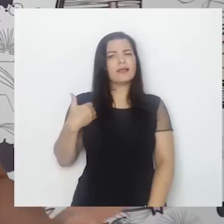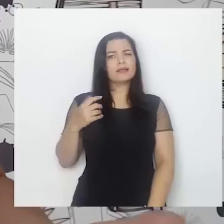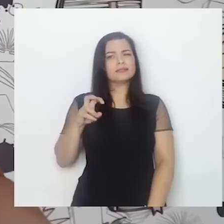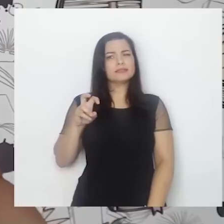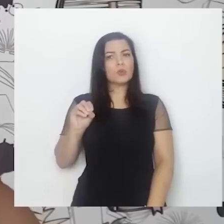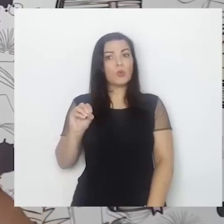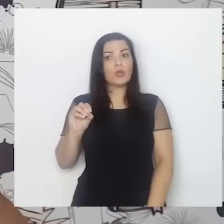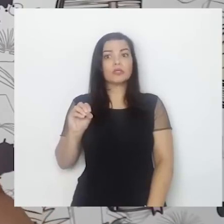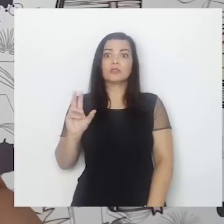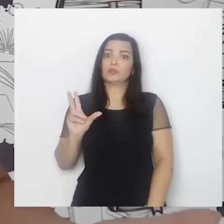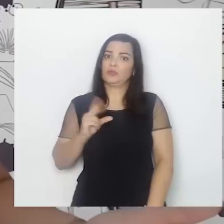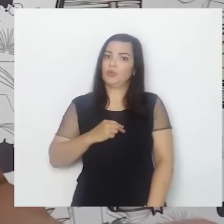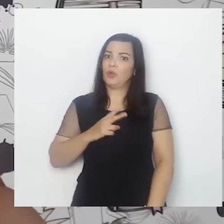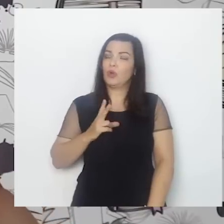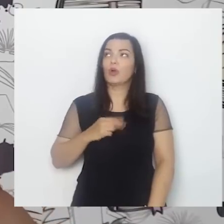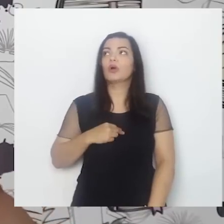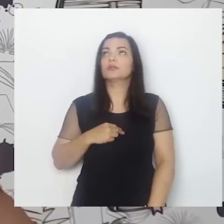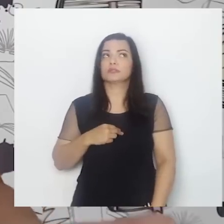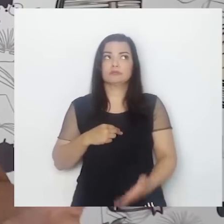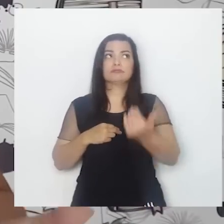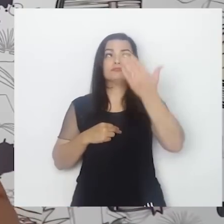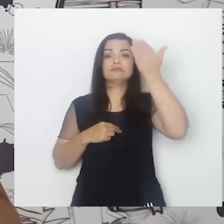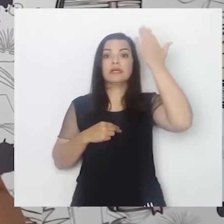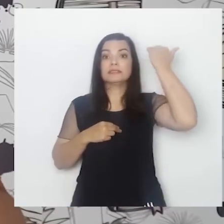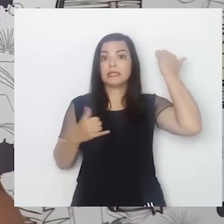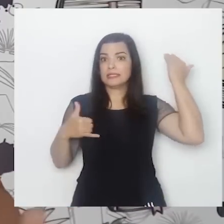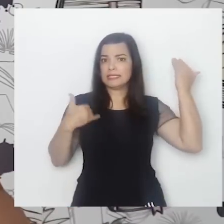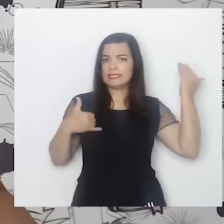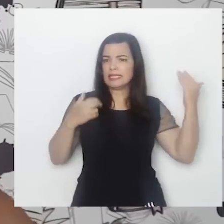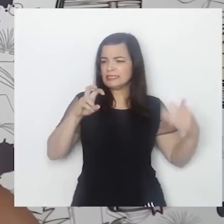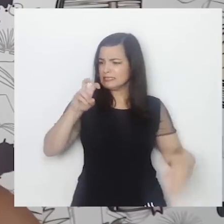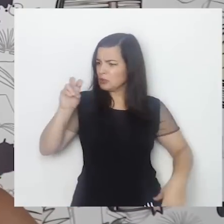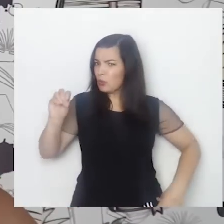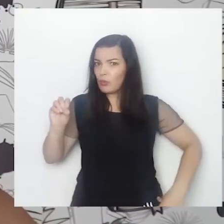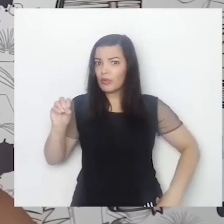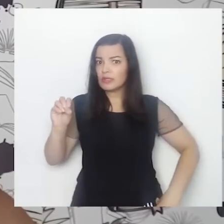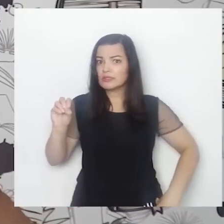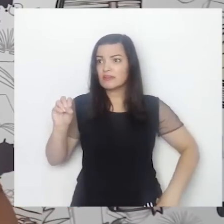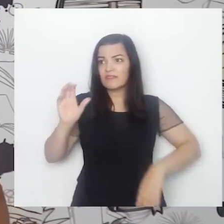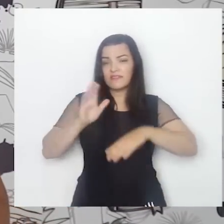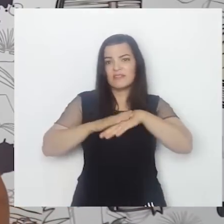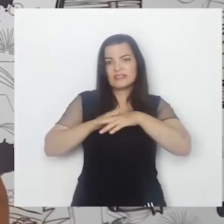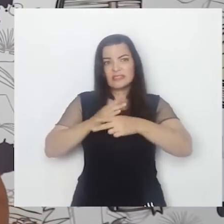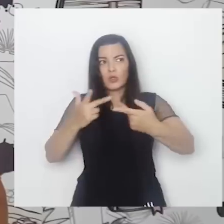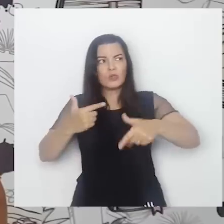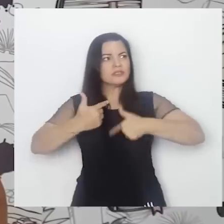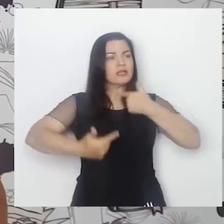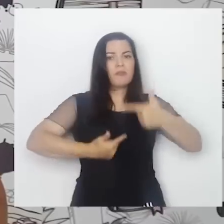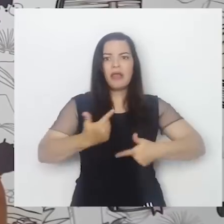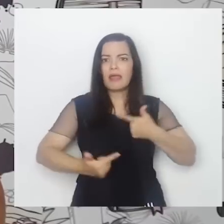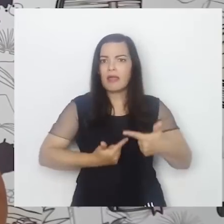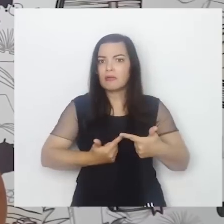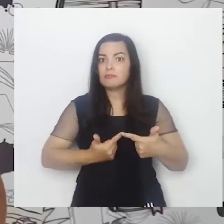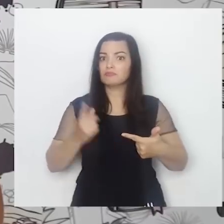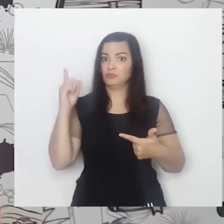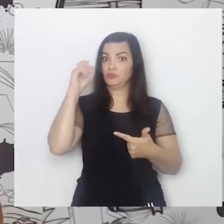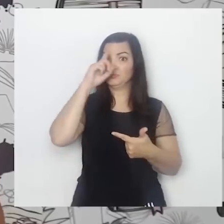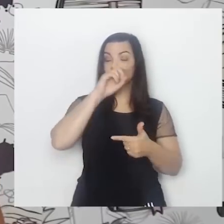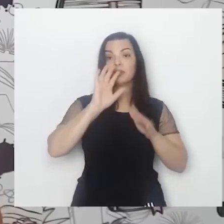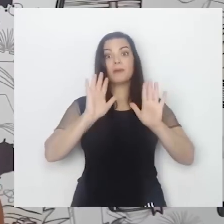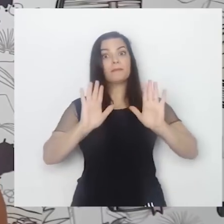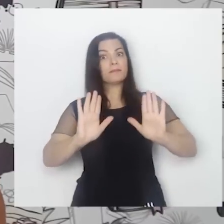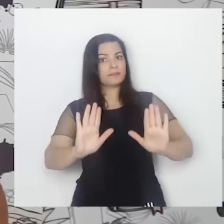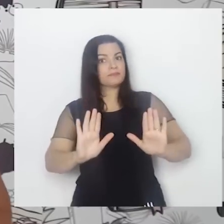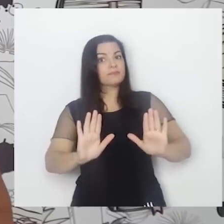então era muito difícil nesta época, com esta idade, conseguir fazer alguma coisa. Mas,